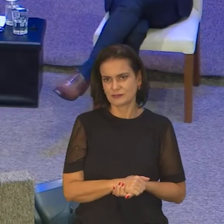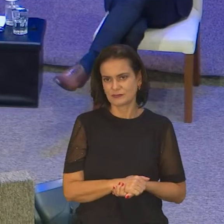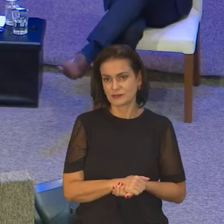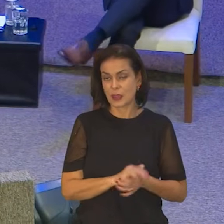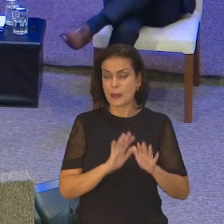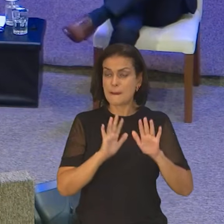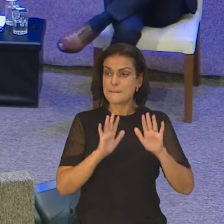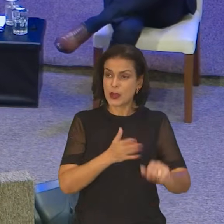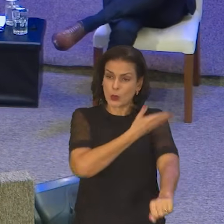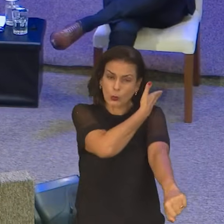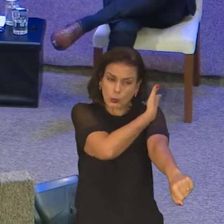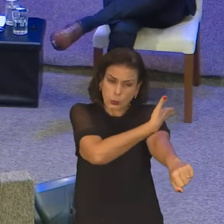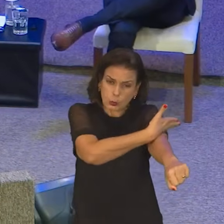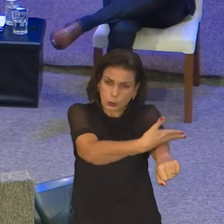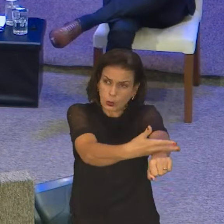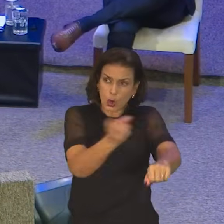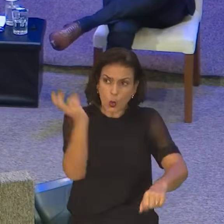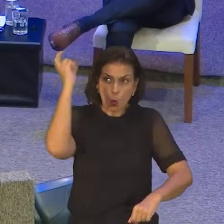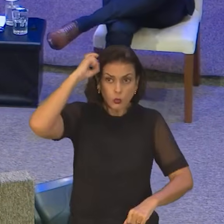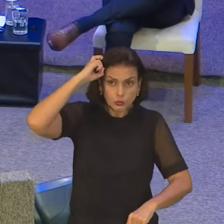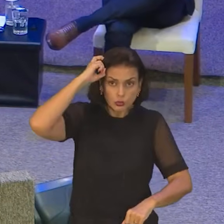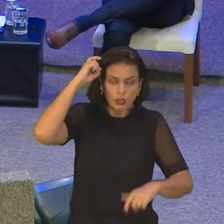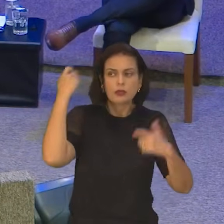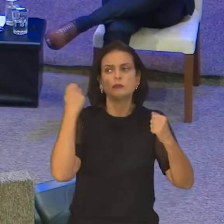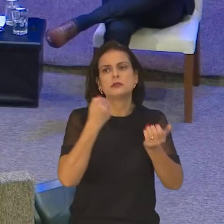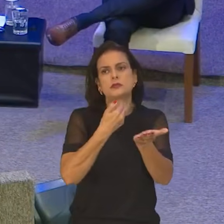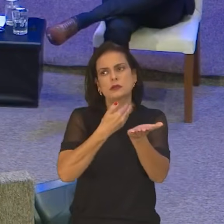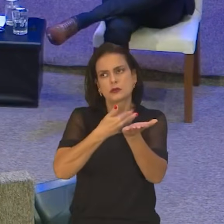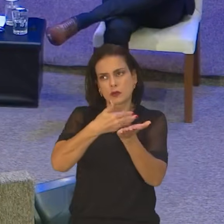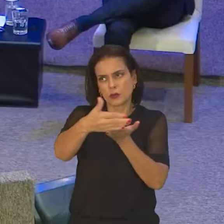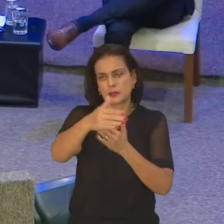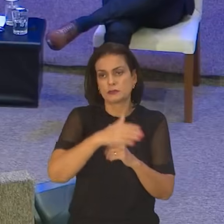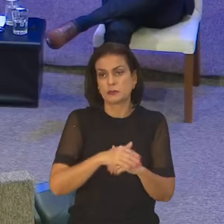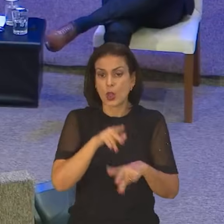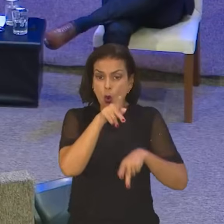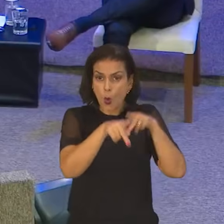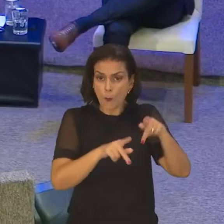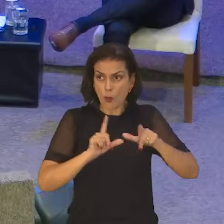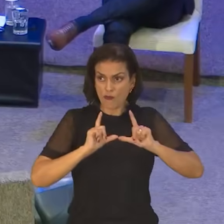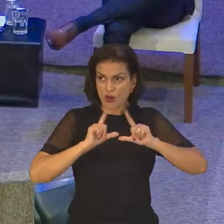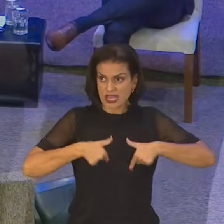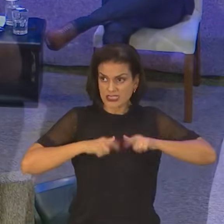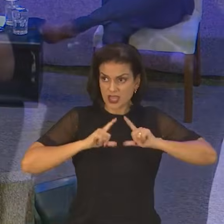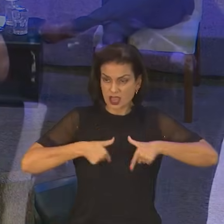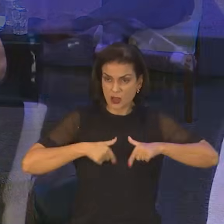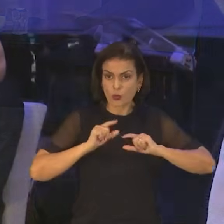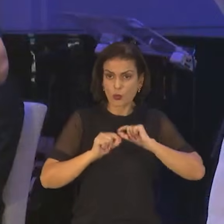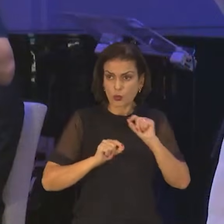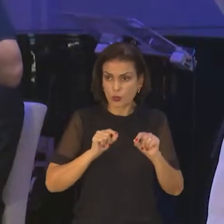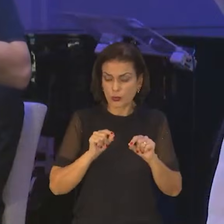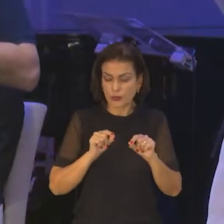Mas esse costume nós devemos começar. Quando o povo de Israel...